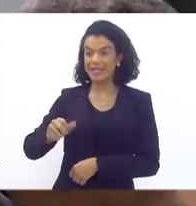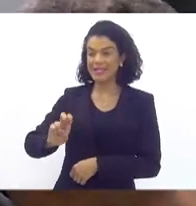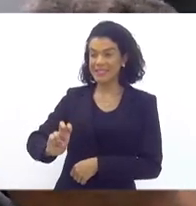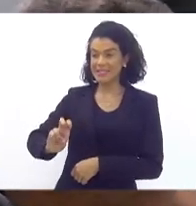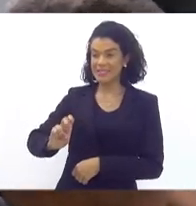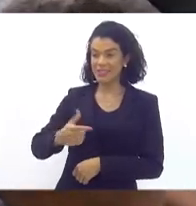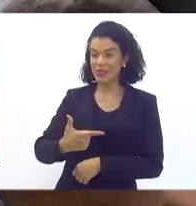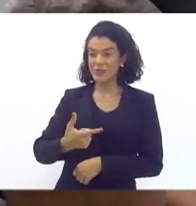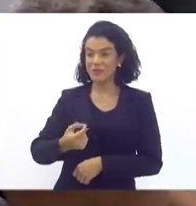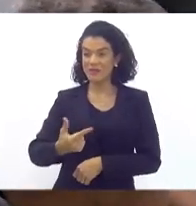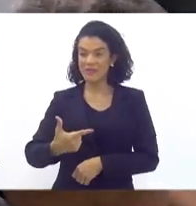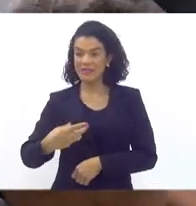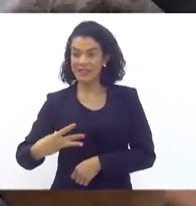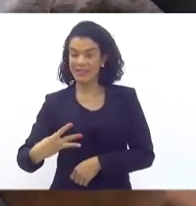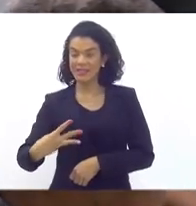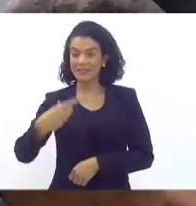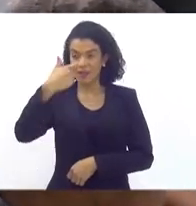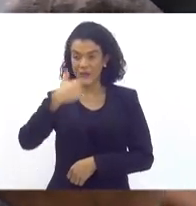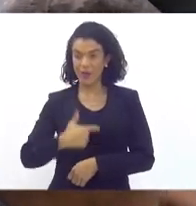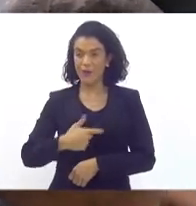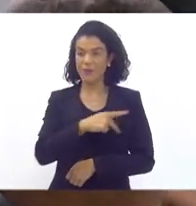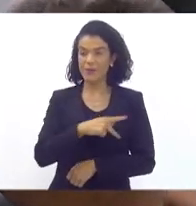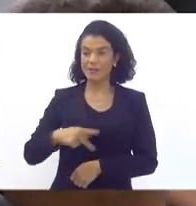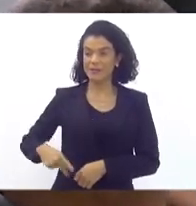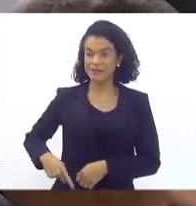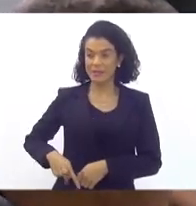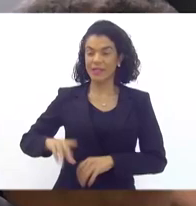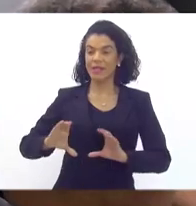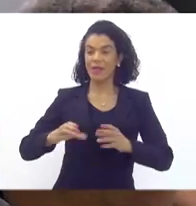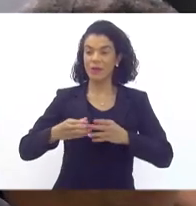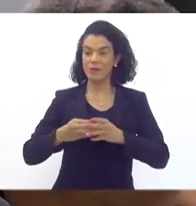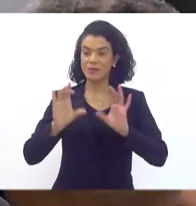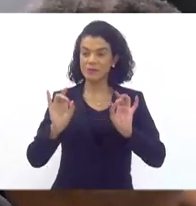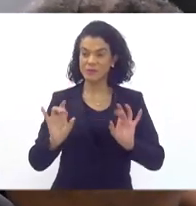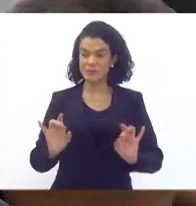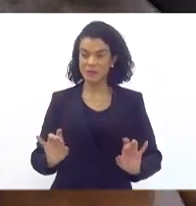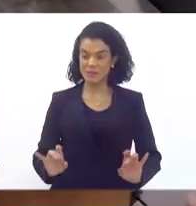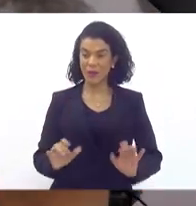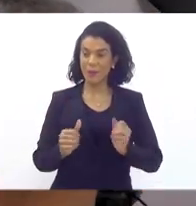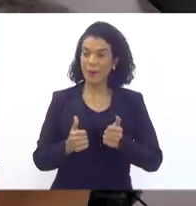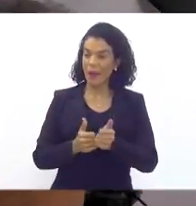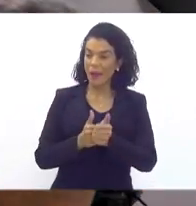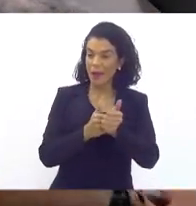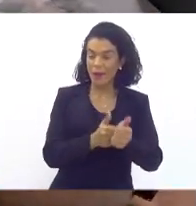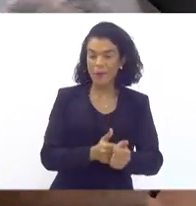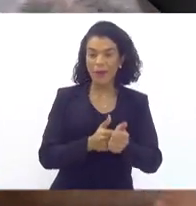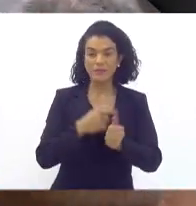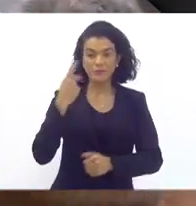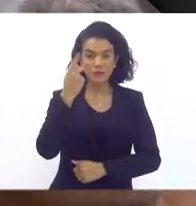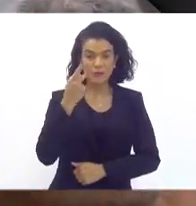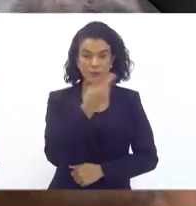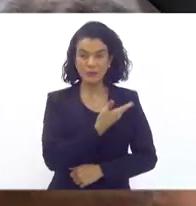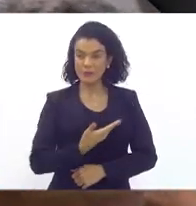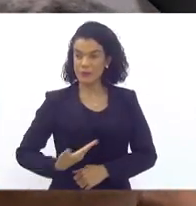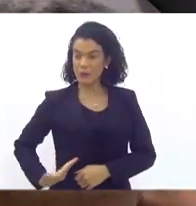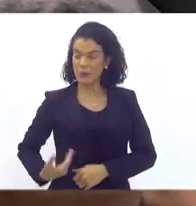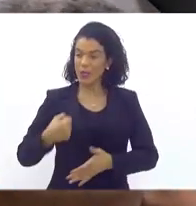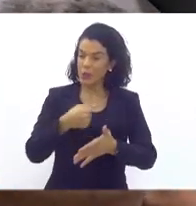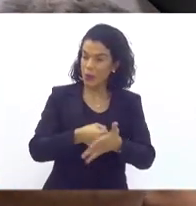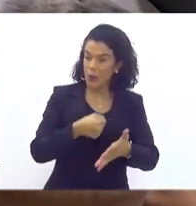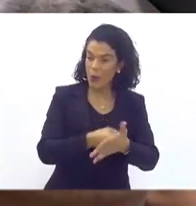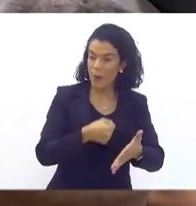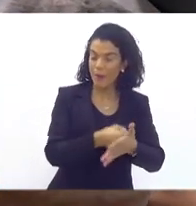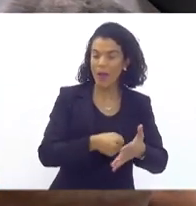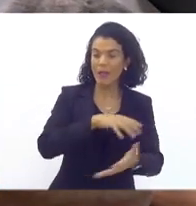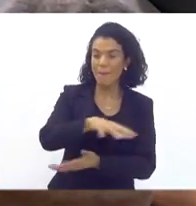2023 na condição de presidente da Comissão especial para acompanhar as políticas públicas de combate